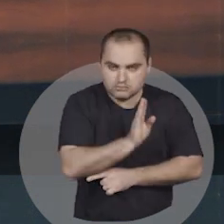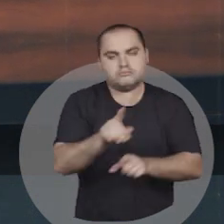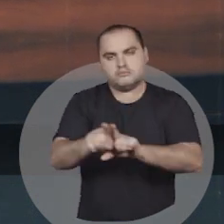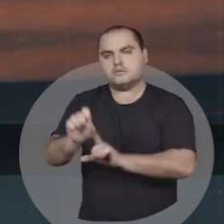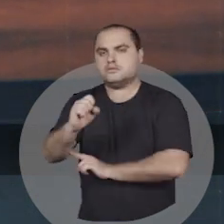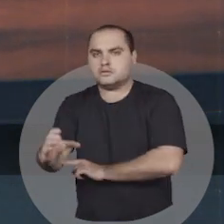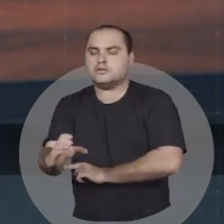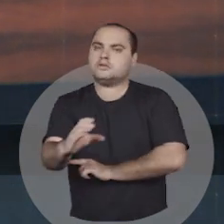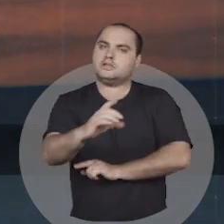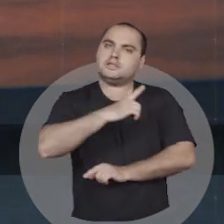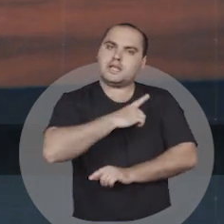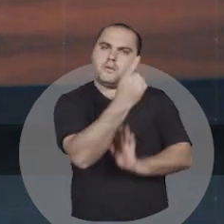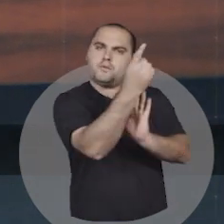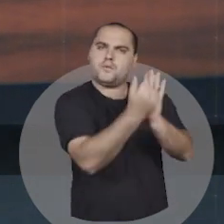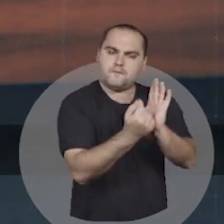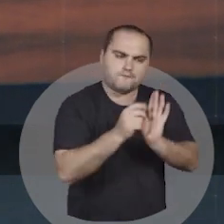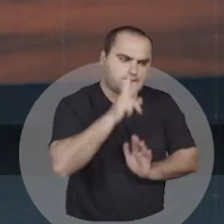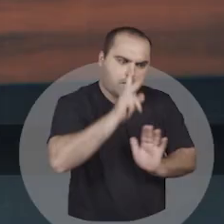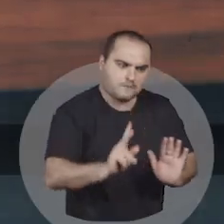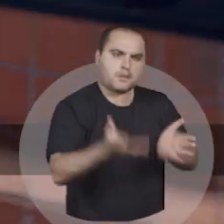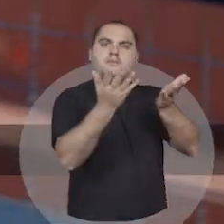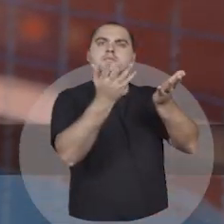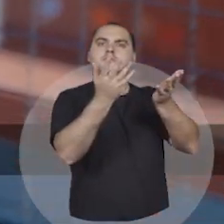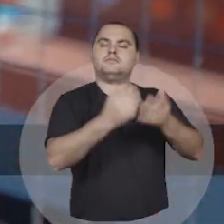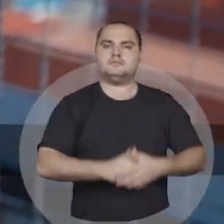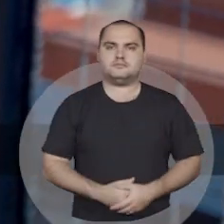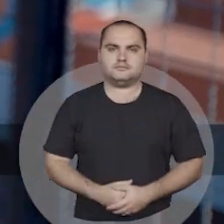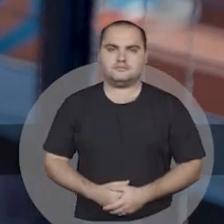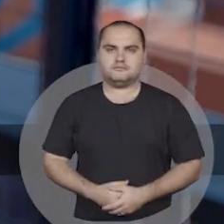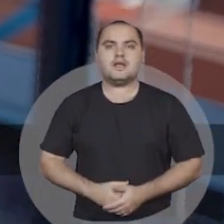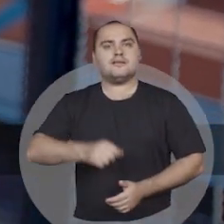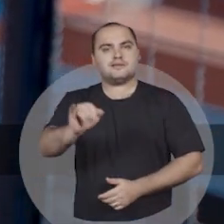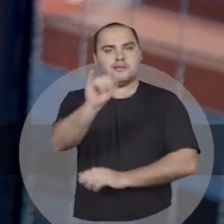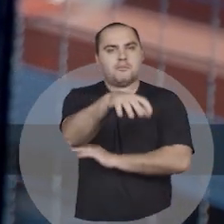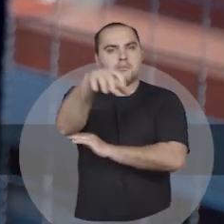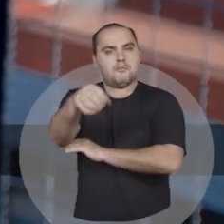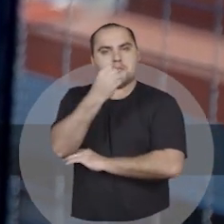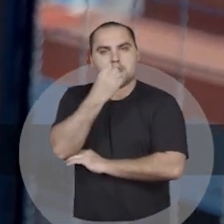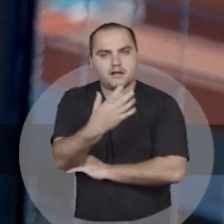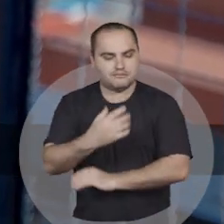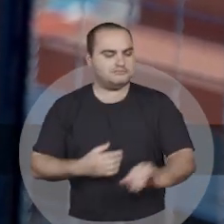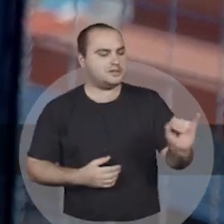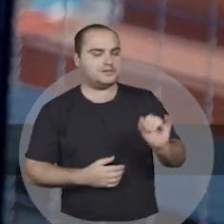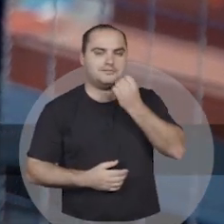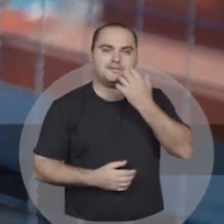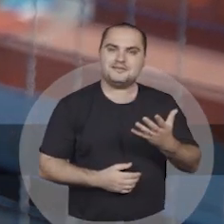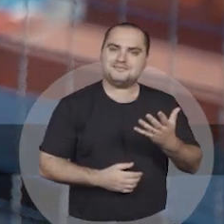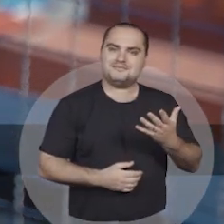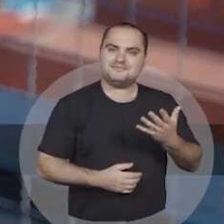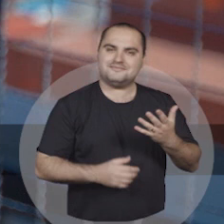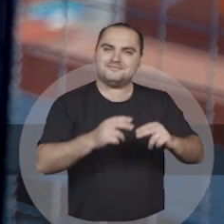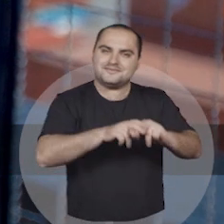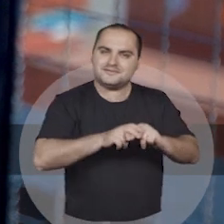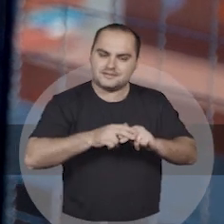obra vai melhorar a movimentação de navios maiores. Quando o porto vai bem, Itajaí vai bem. Por isso,